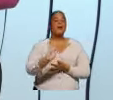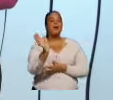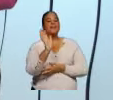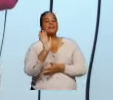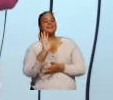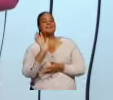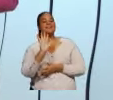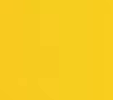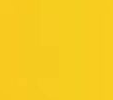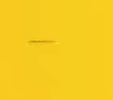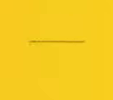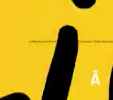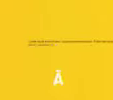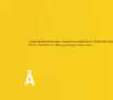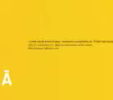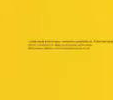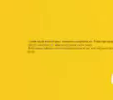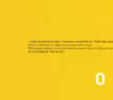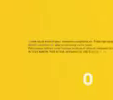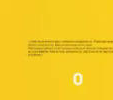sobre geografia